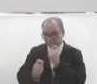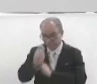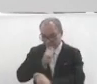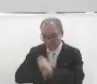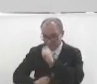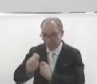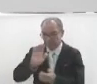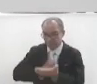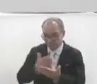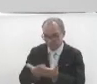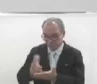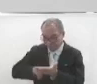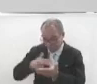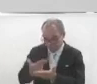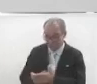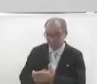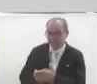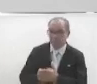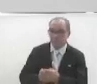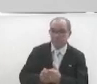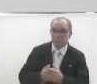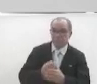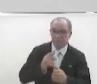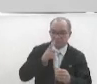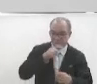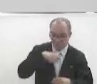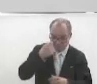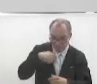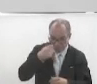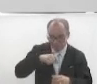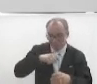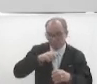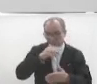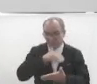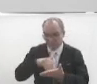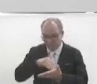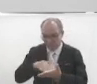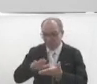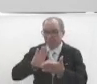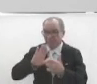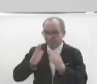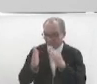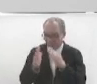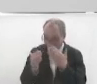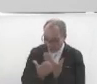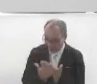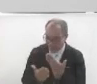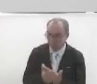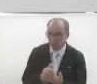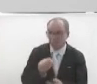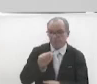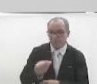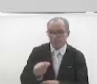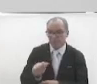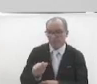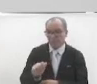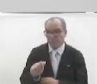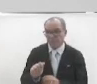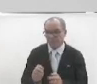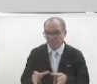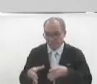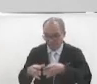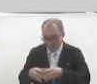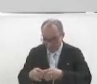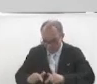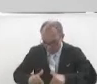intérprete de libras nutricionista secretário escolar no quarto quadro